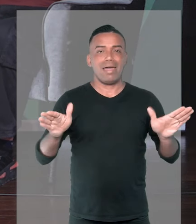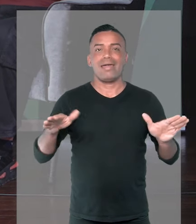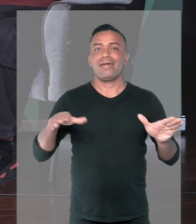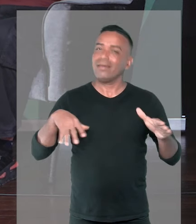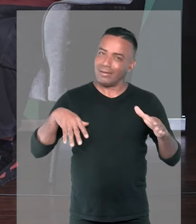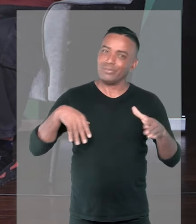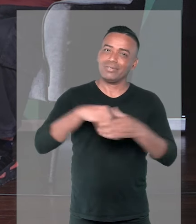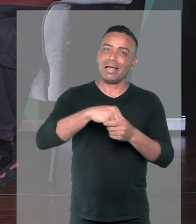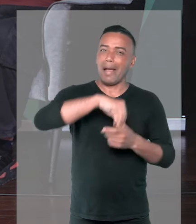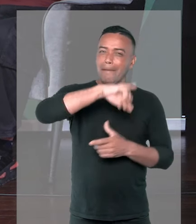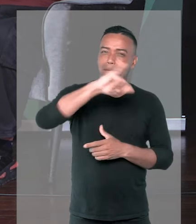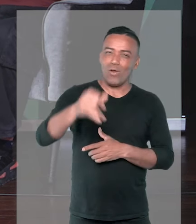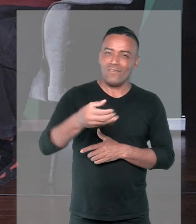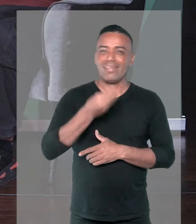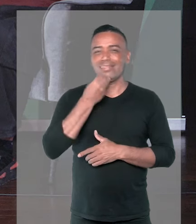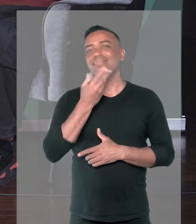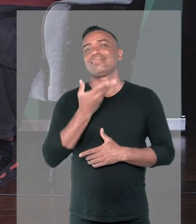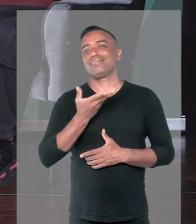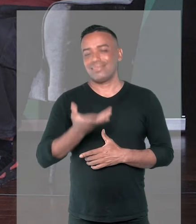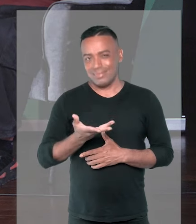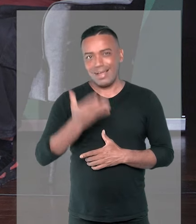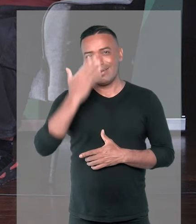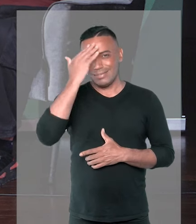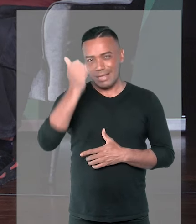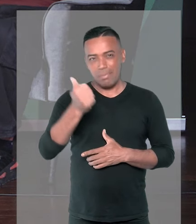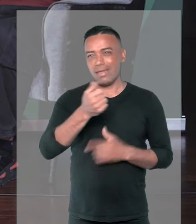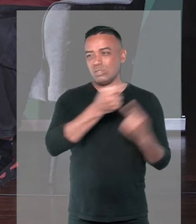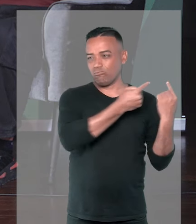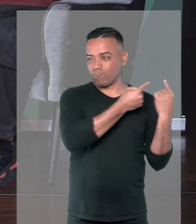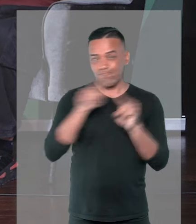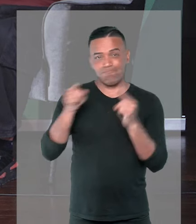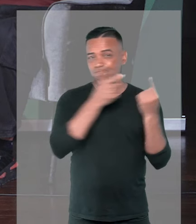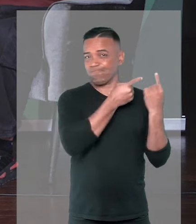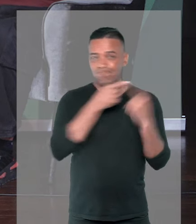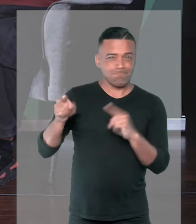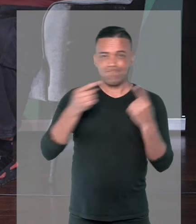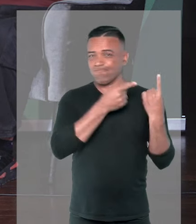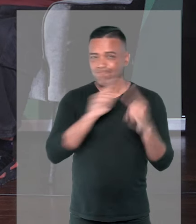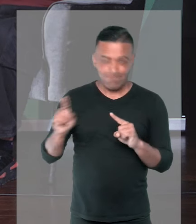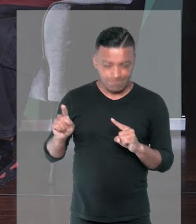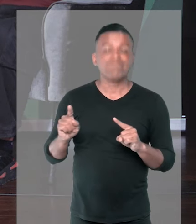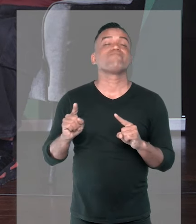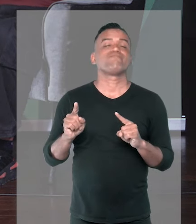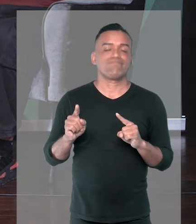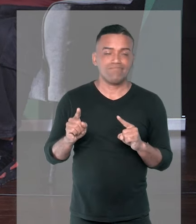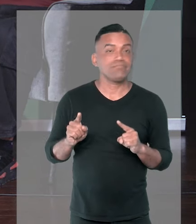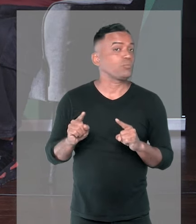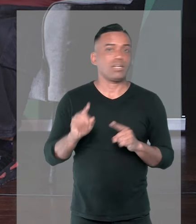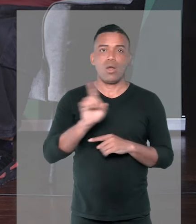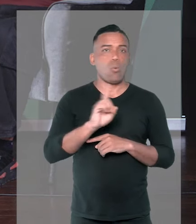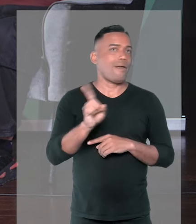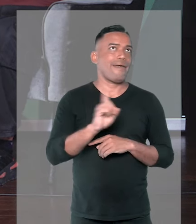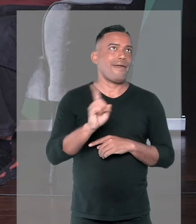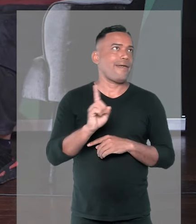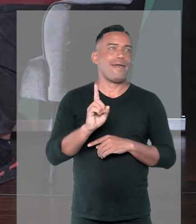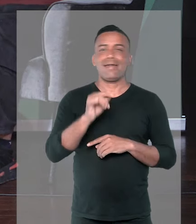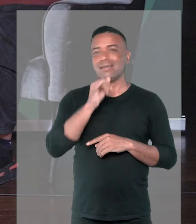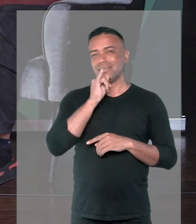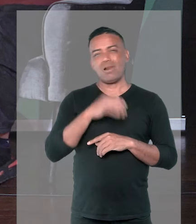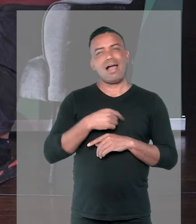sabendo o que dizer nesse espaço aberto sabendo a quem atacar e sabendo o que dizer para atacar Quem então não é uma coisa do tipo